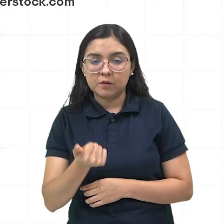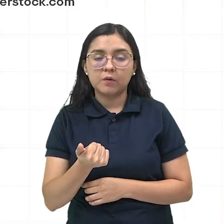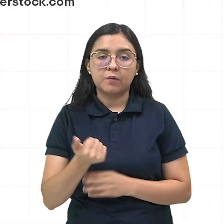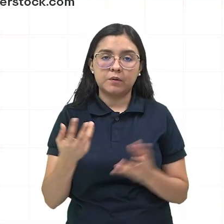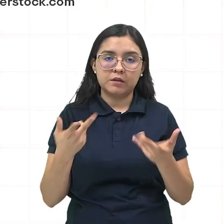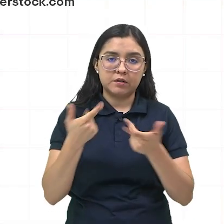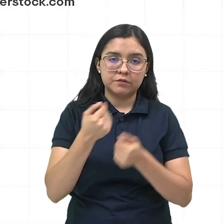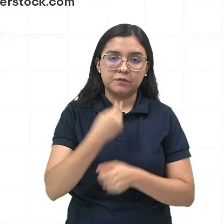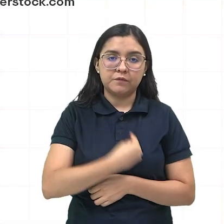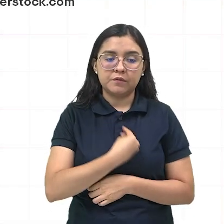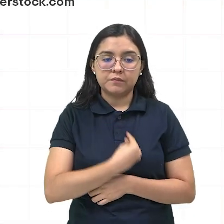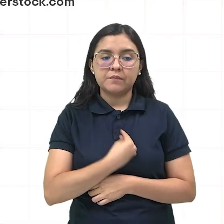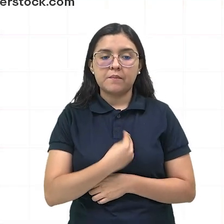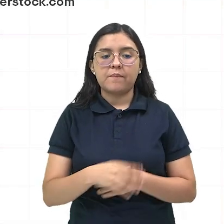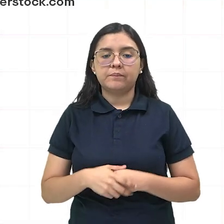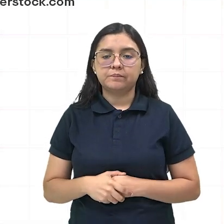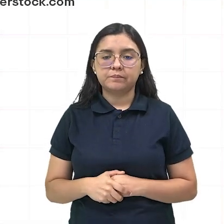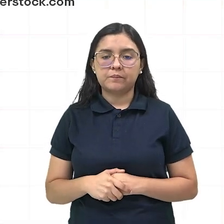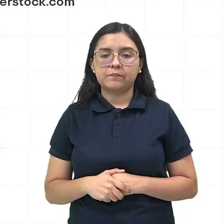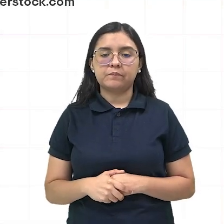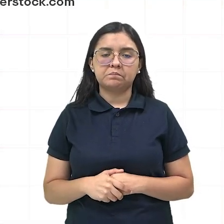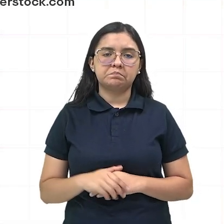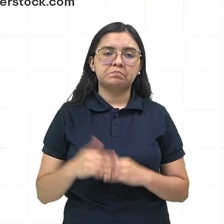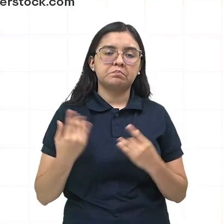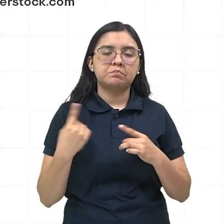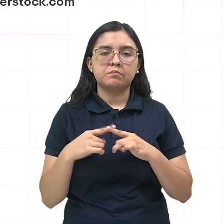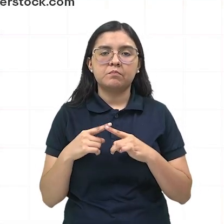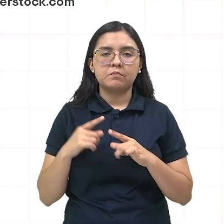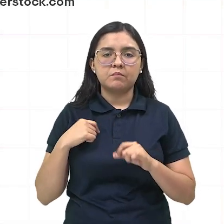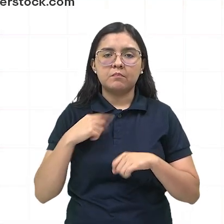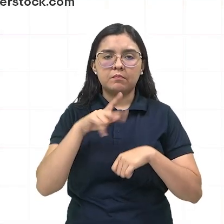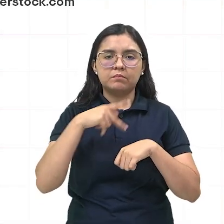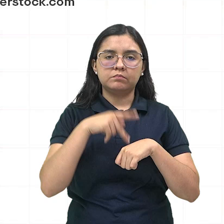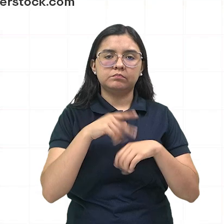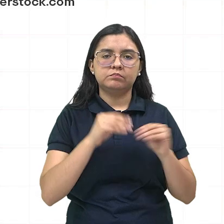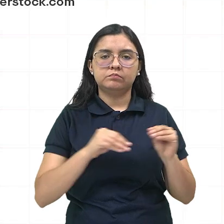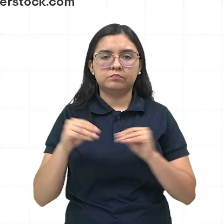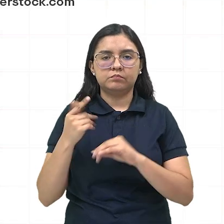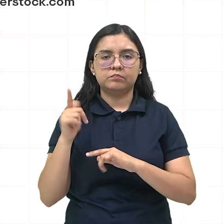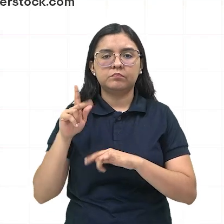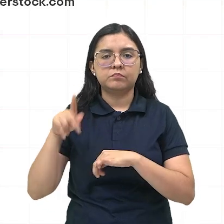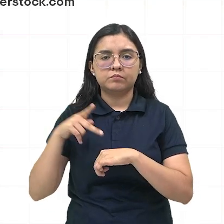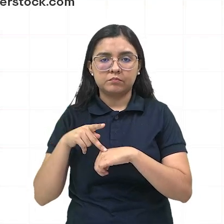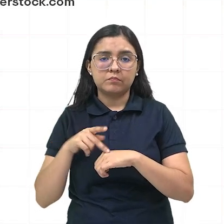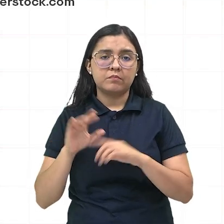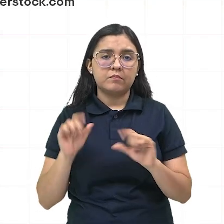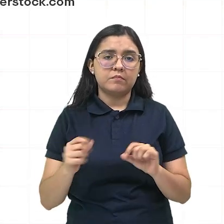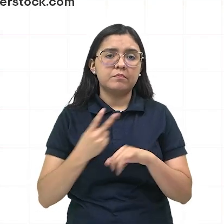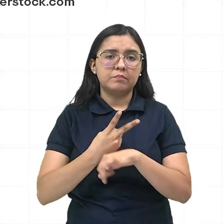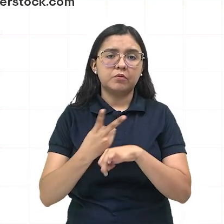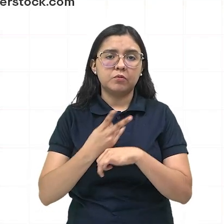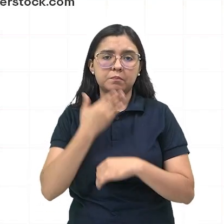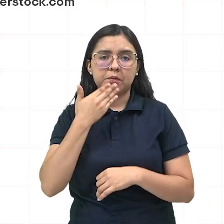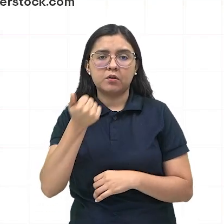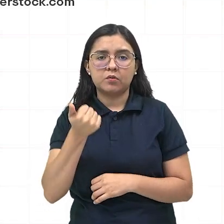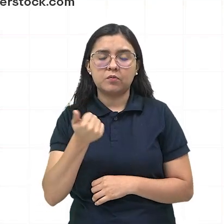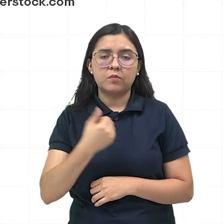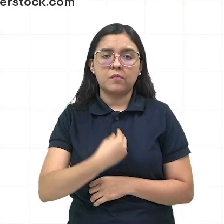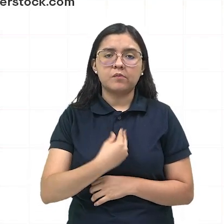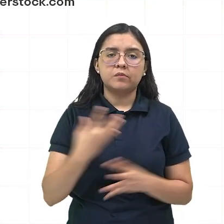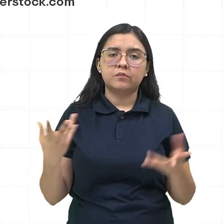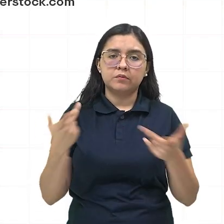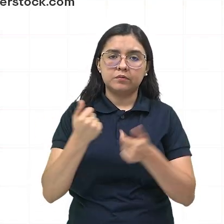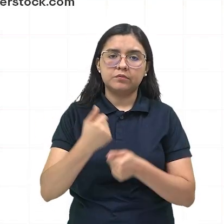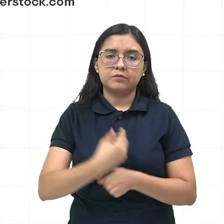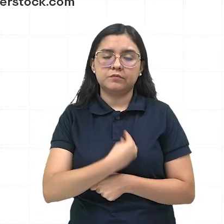né? Então, o que motiva uma pessoa a sair de um país para outro? É justamente essa melhoria, né, de querer morar num lugar